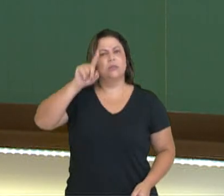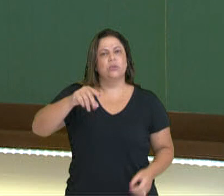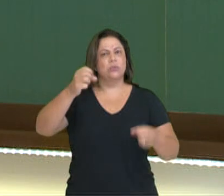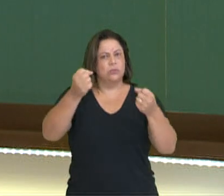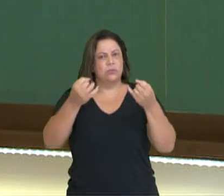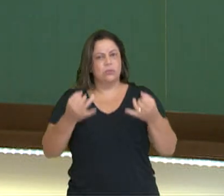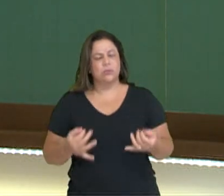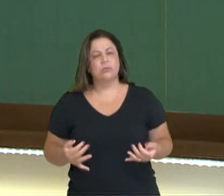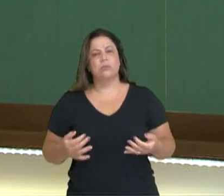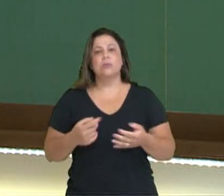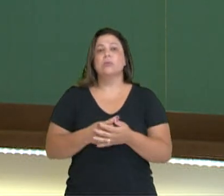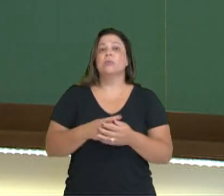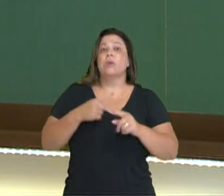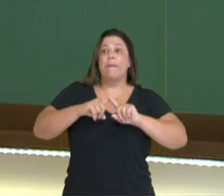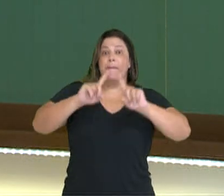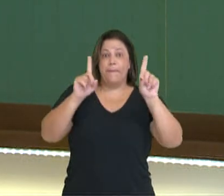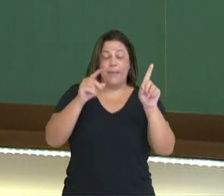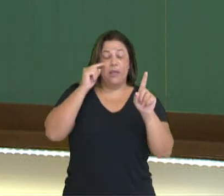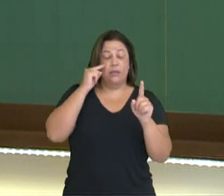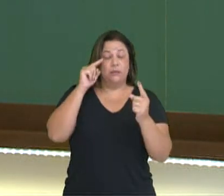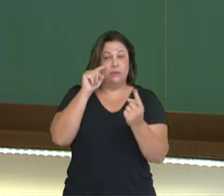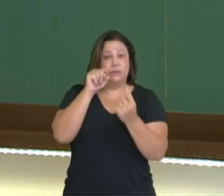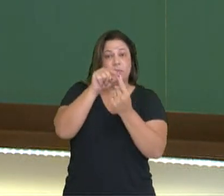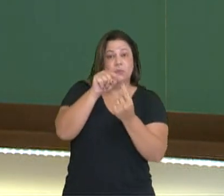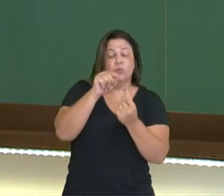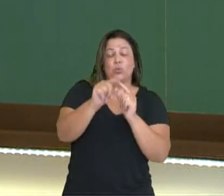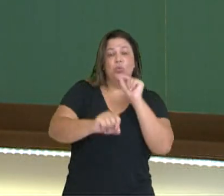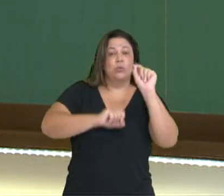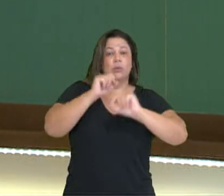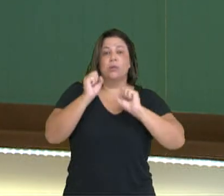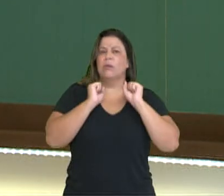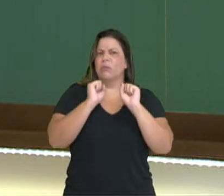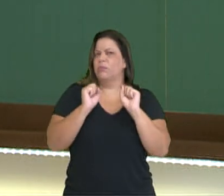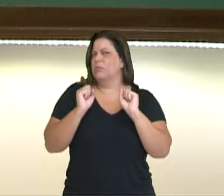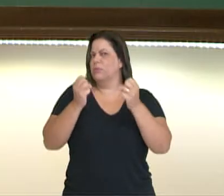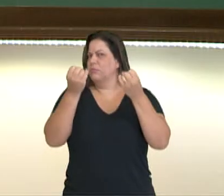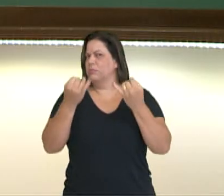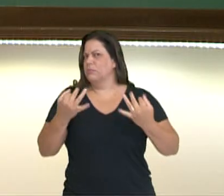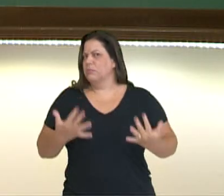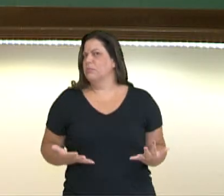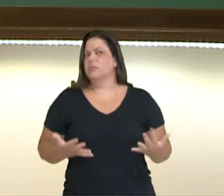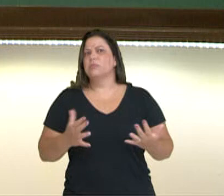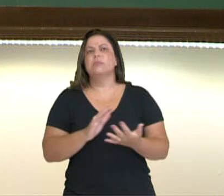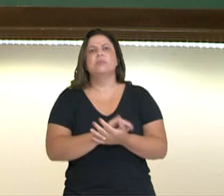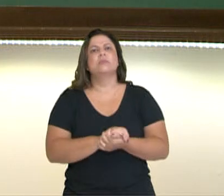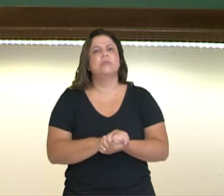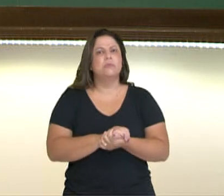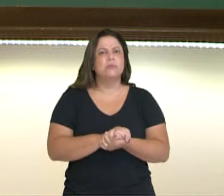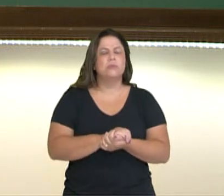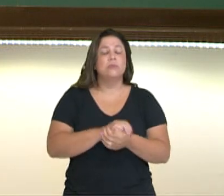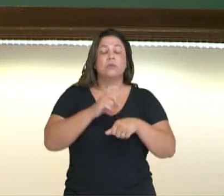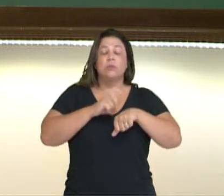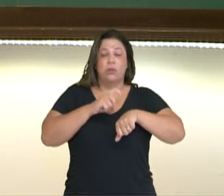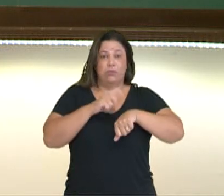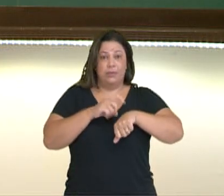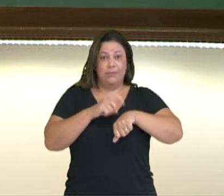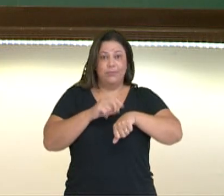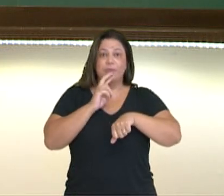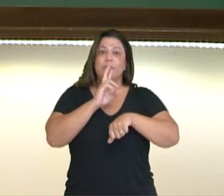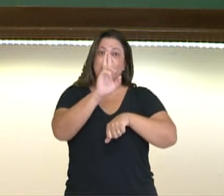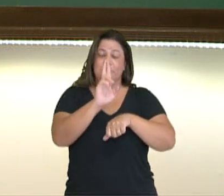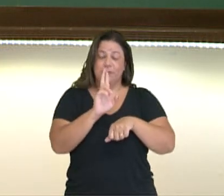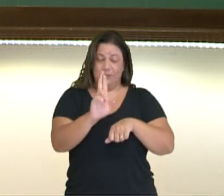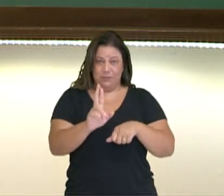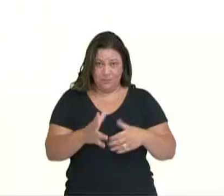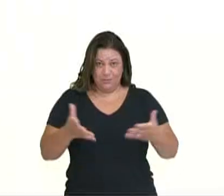descrição? Mais especificamente, o que, que se pode dizer desse efeito? Vou dar um tempinho para vocês